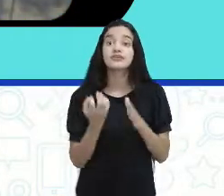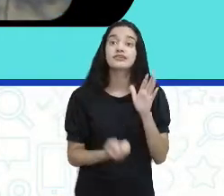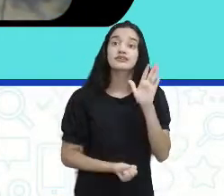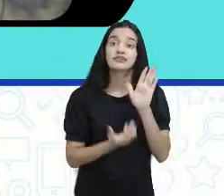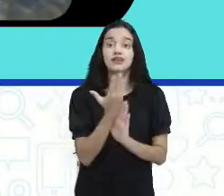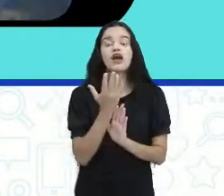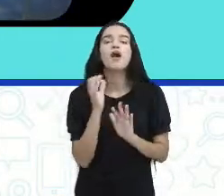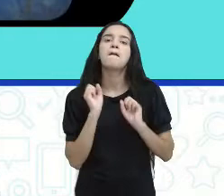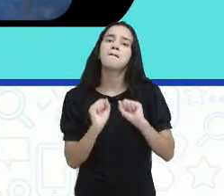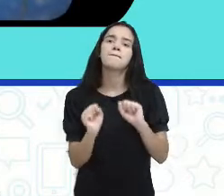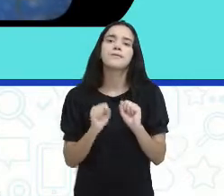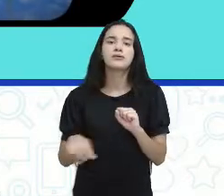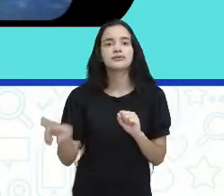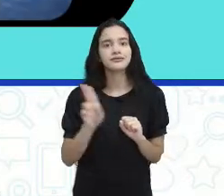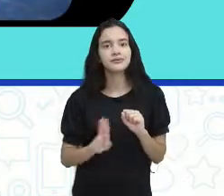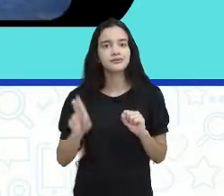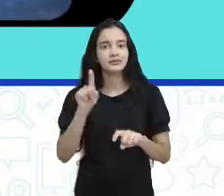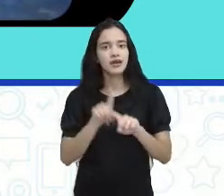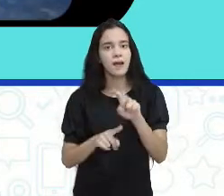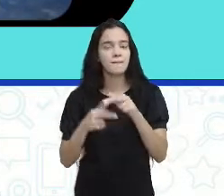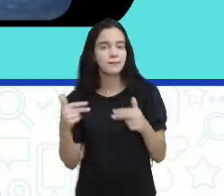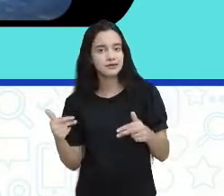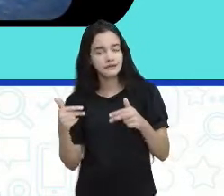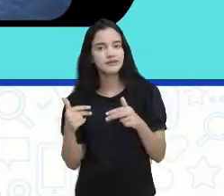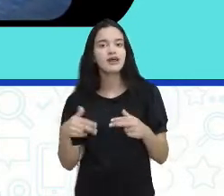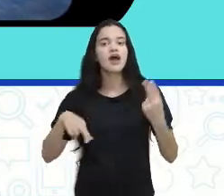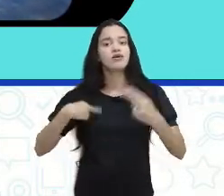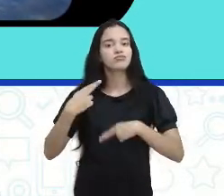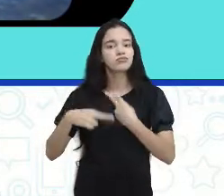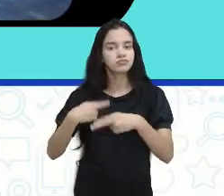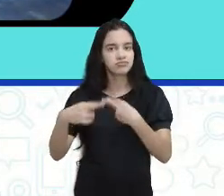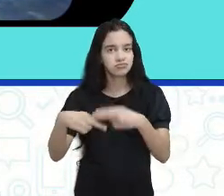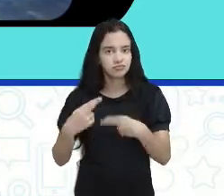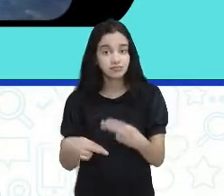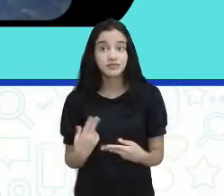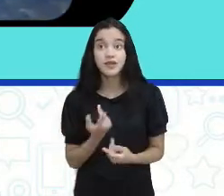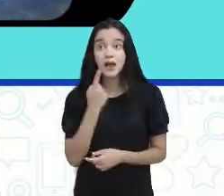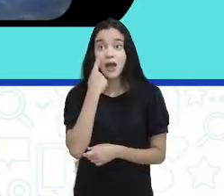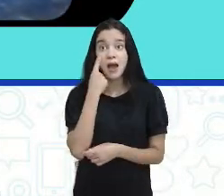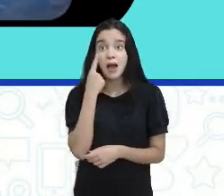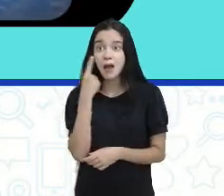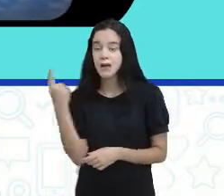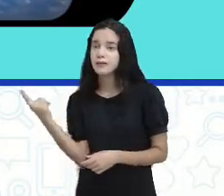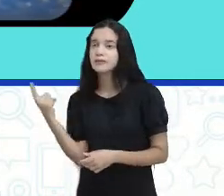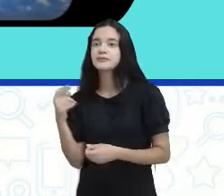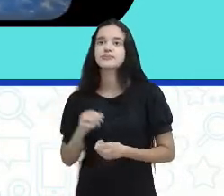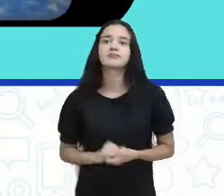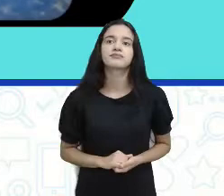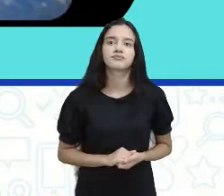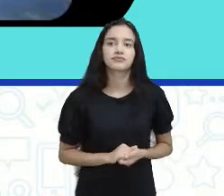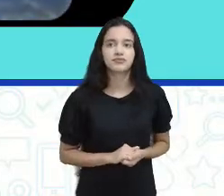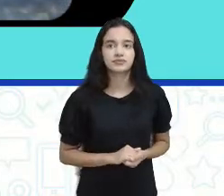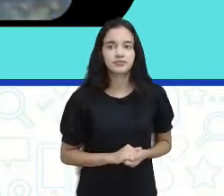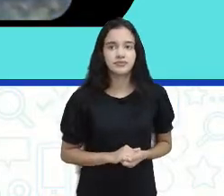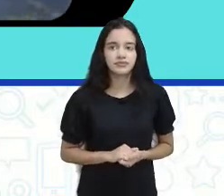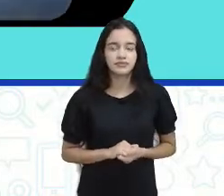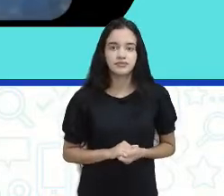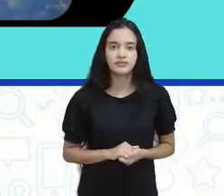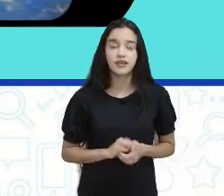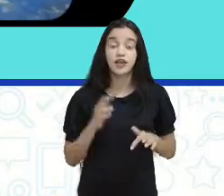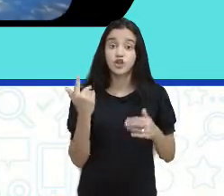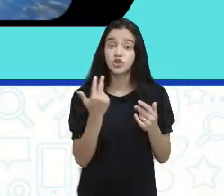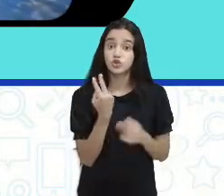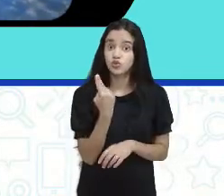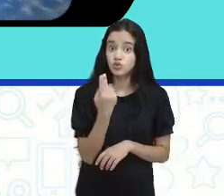vocês podem utilizar materiais aí recicláveis, e aí é o que eu falei, né, as competições elas acontecem em